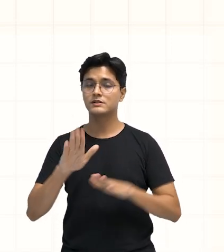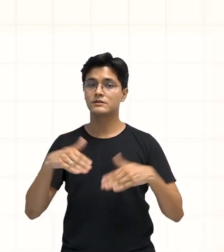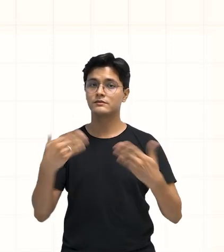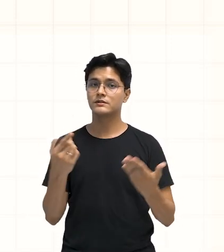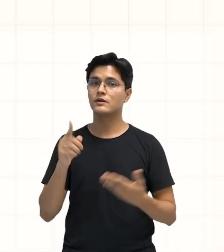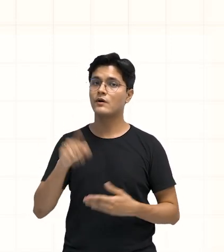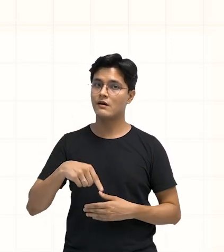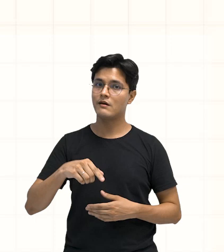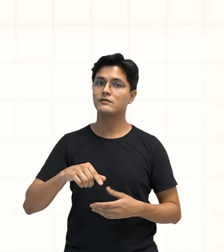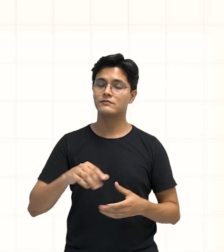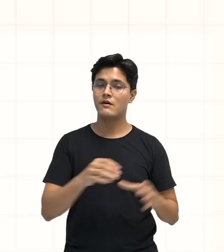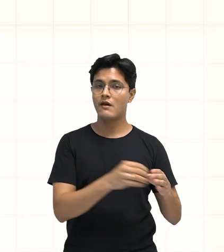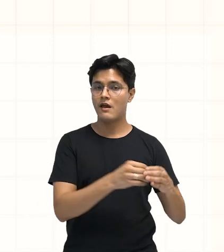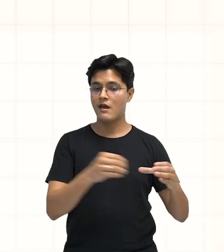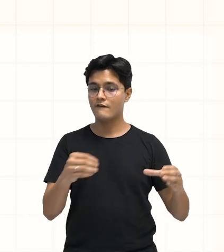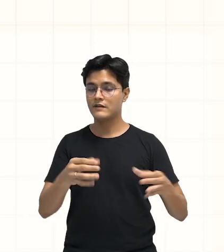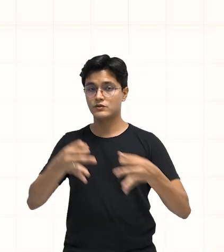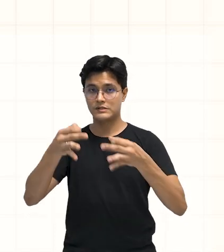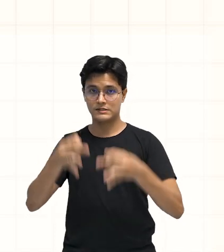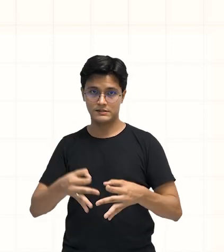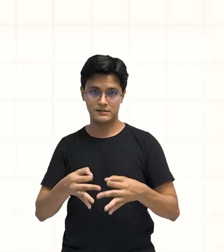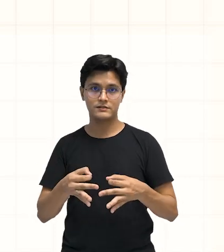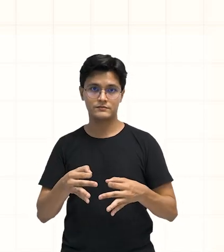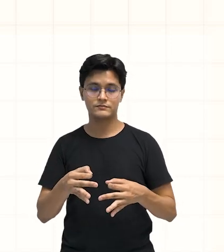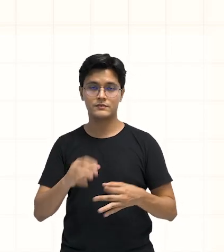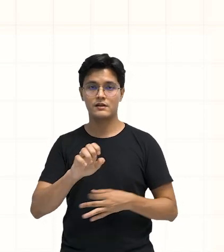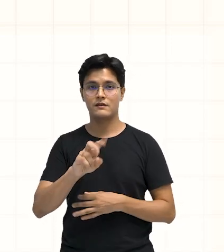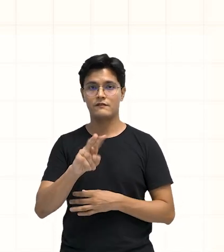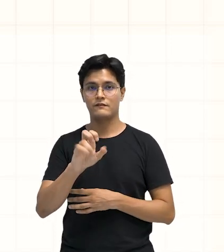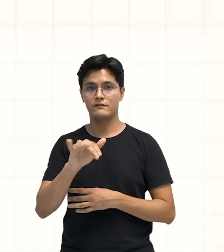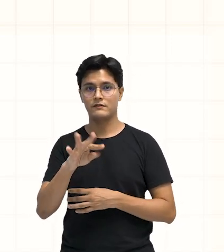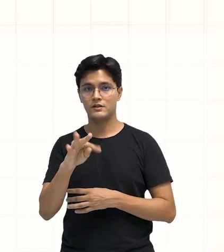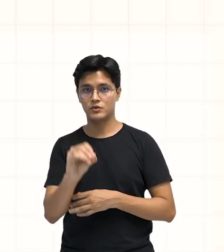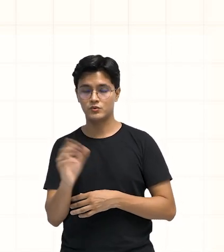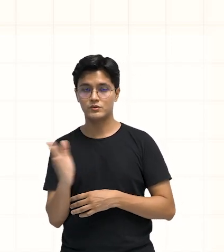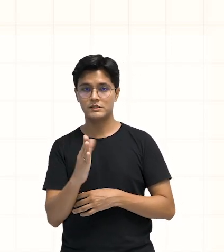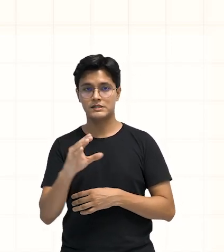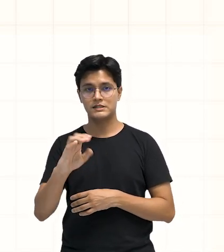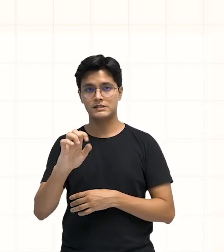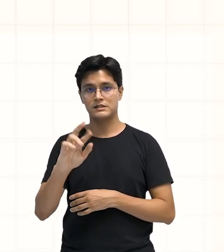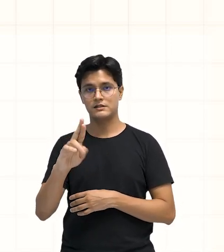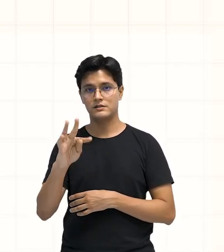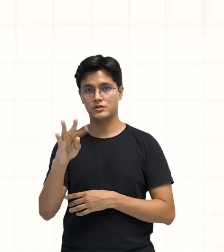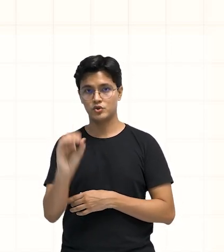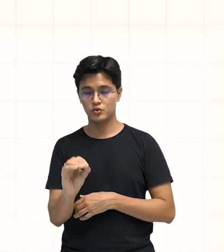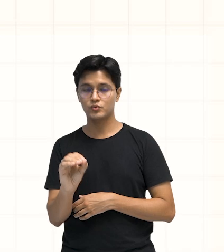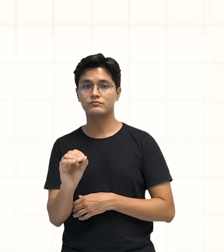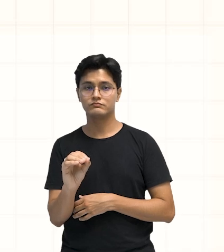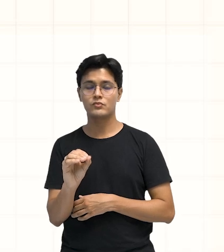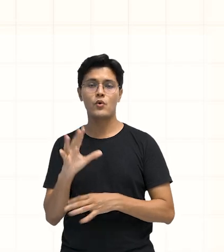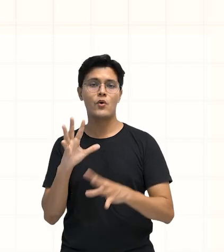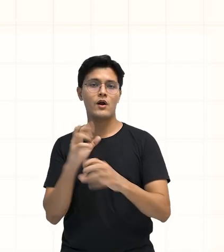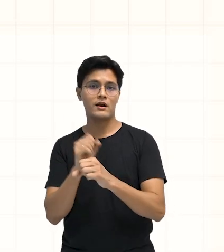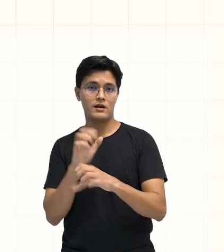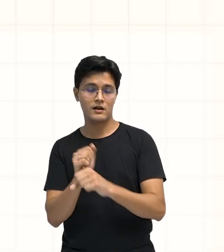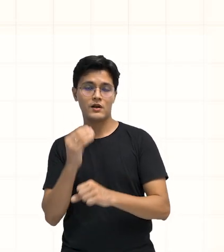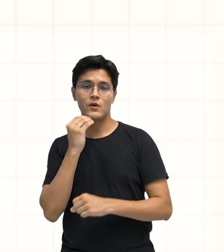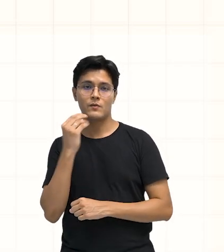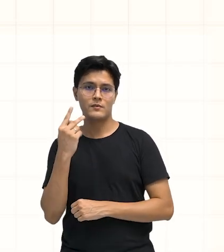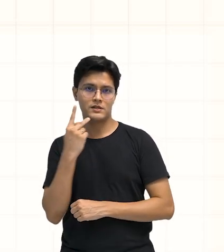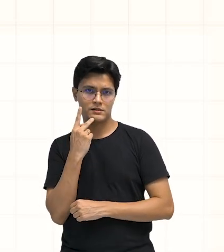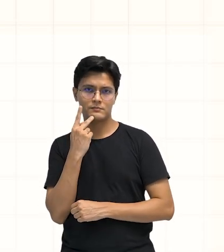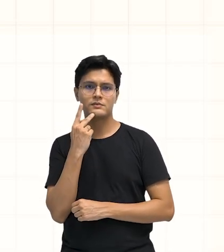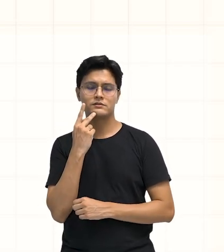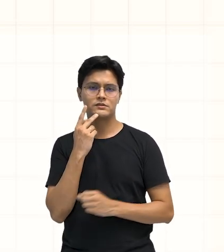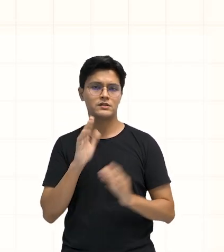um evento certo. Tá? É chamado aqui evento certo. O cálculo da probabilidade de um